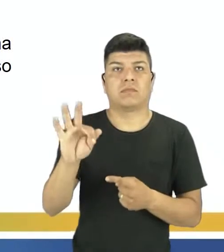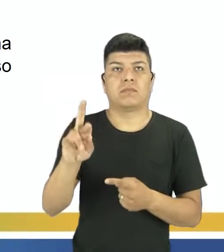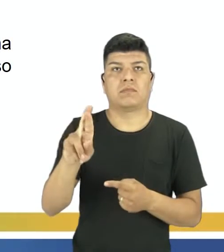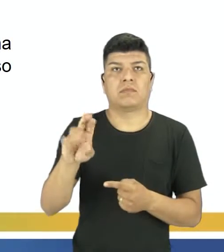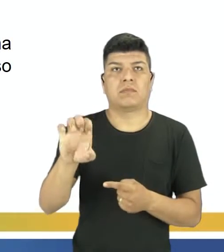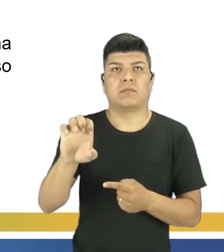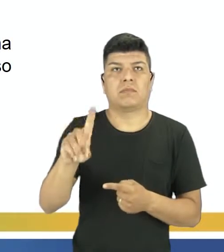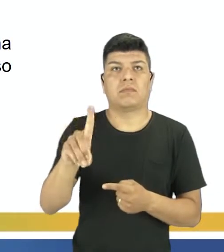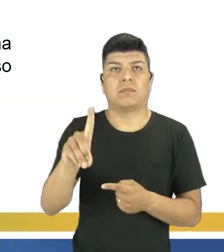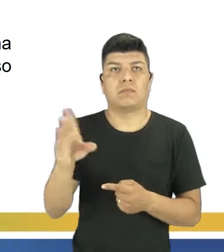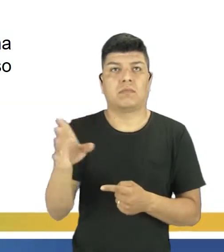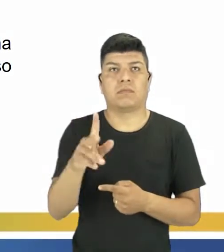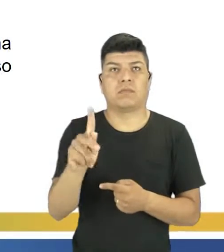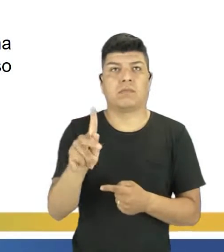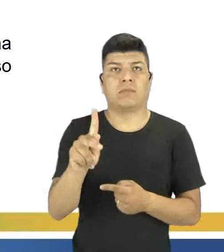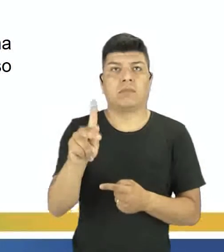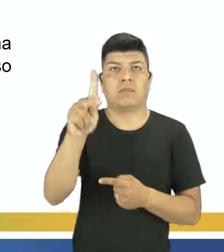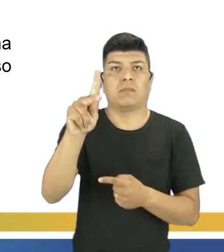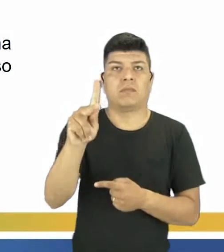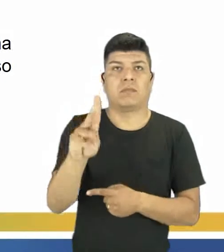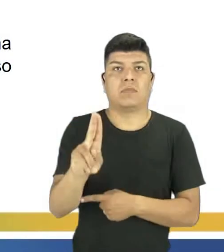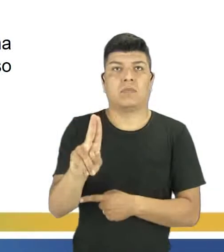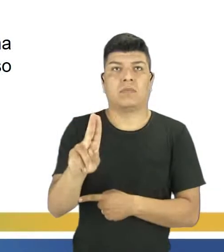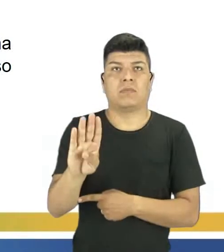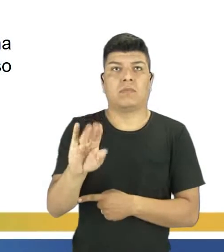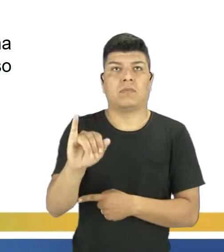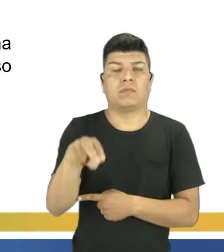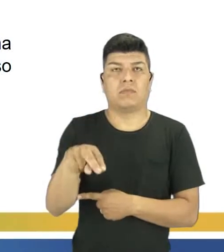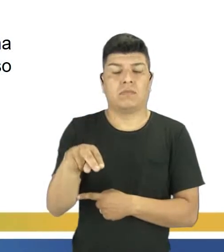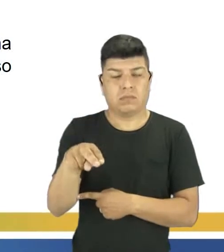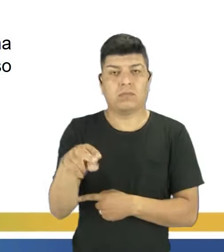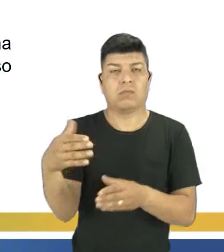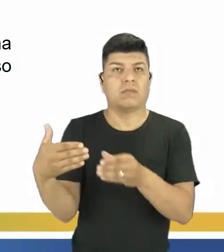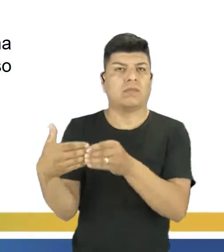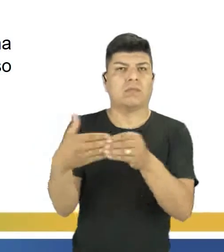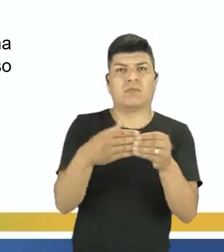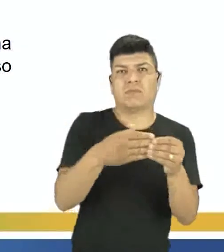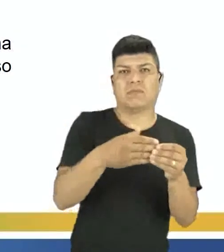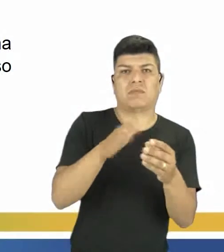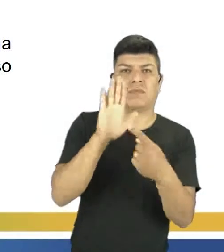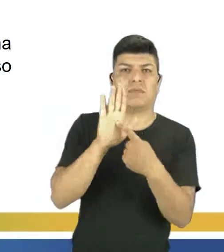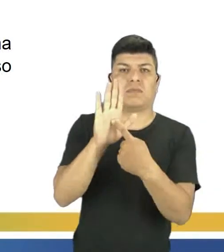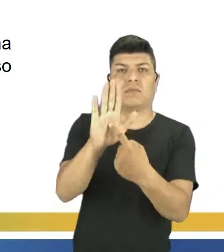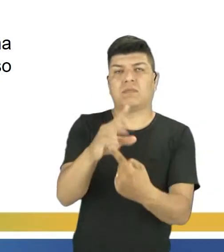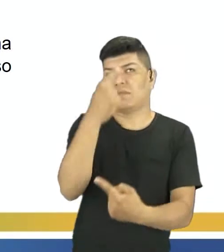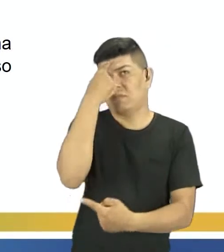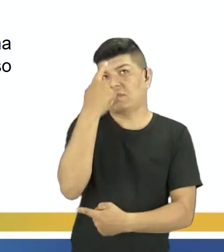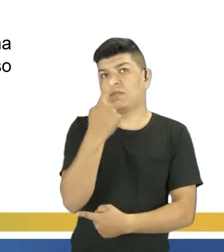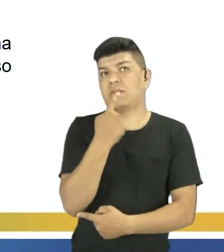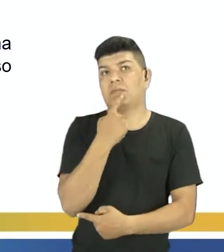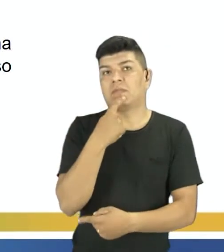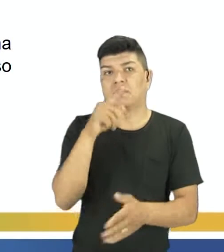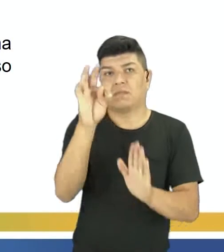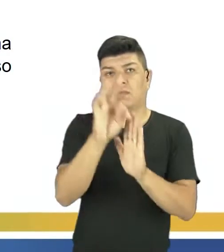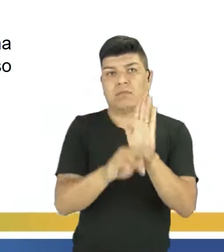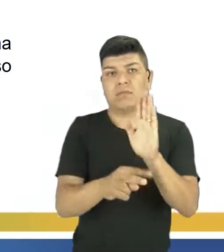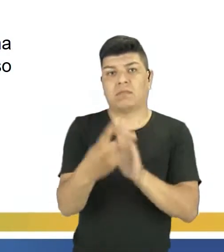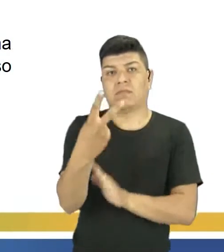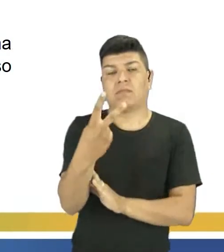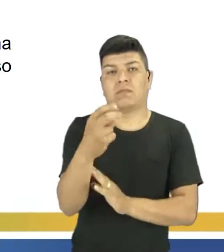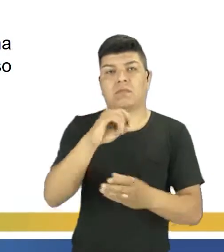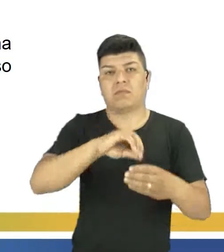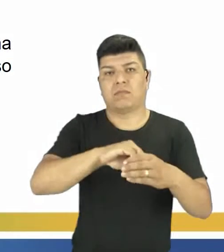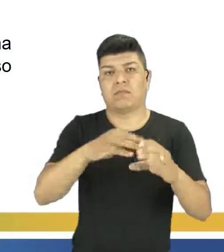representante do expressionismo, e o Oswaldo Gueldi trazia lá naquela imagem e também no texto 2, né, que